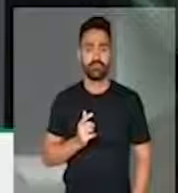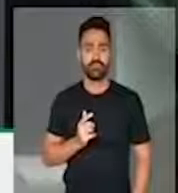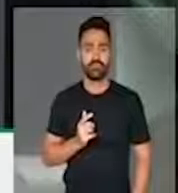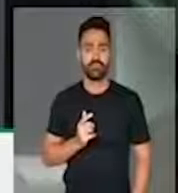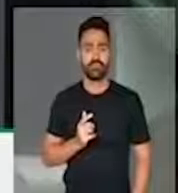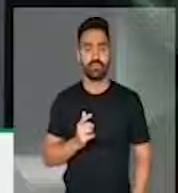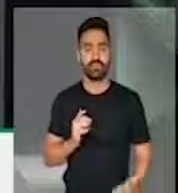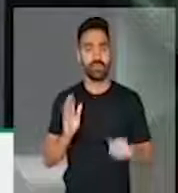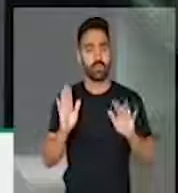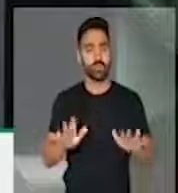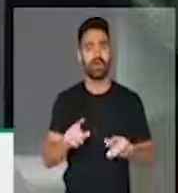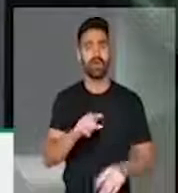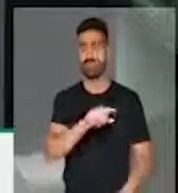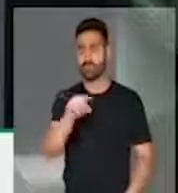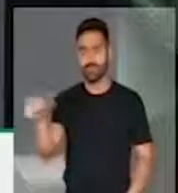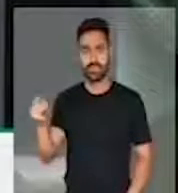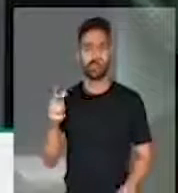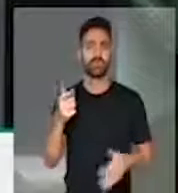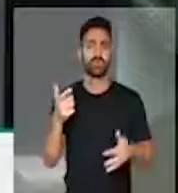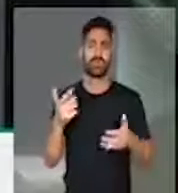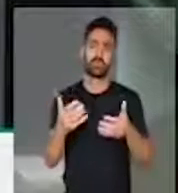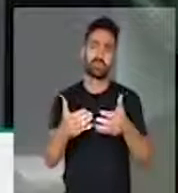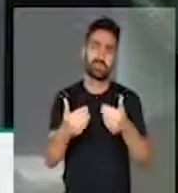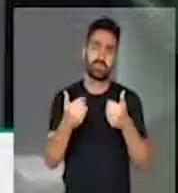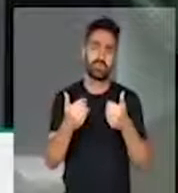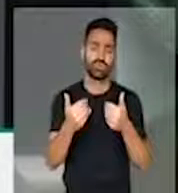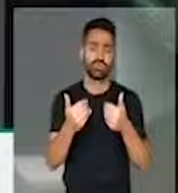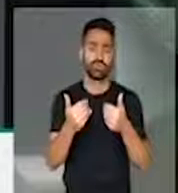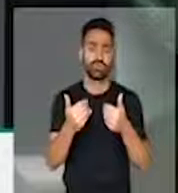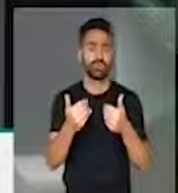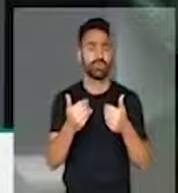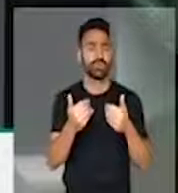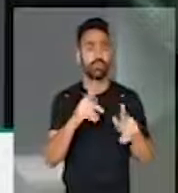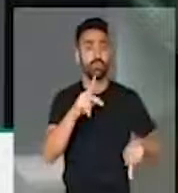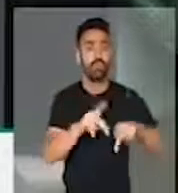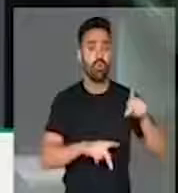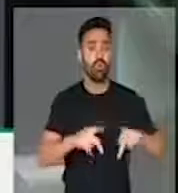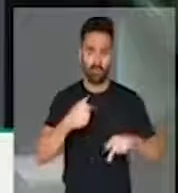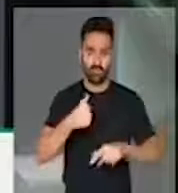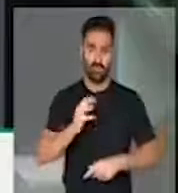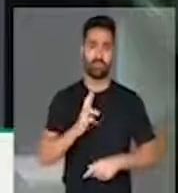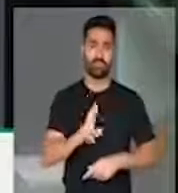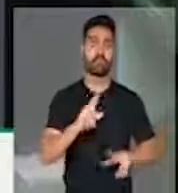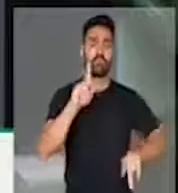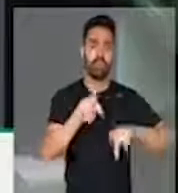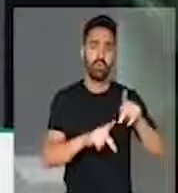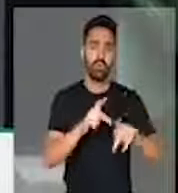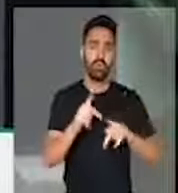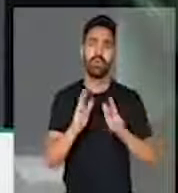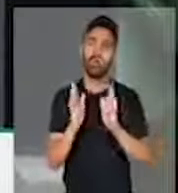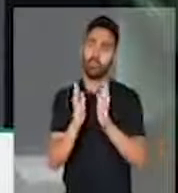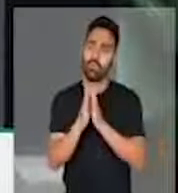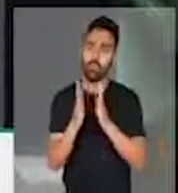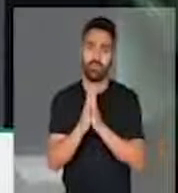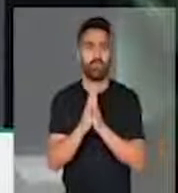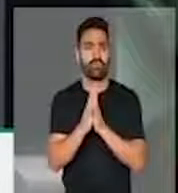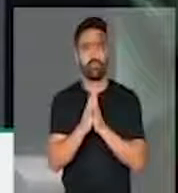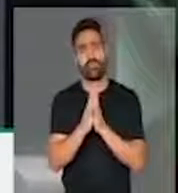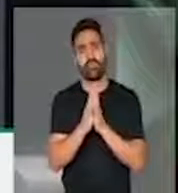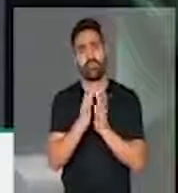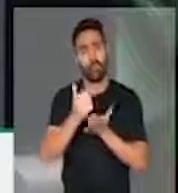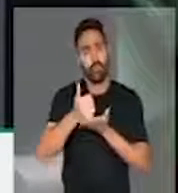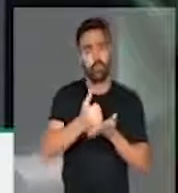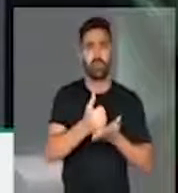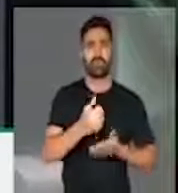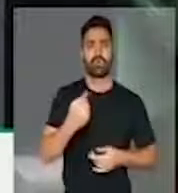eu gostaria que vocês, só um pedido de gente, de povo, vamos olhar mais pelo nosso país, cara. Vamos